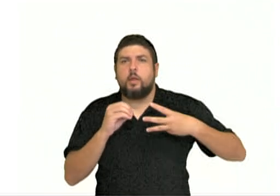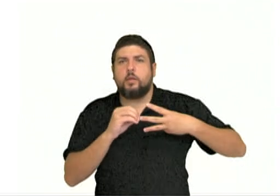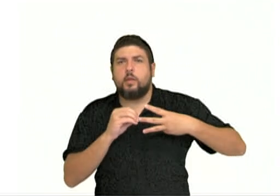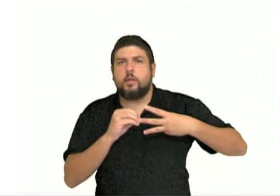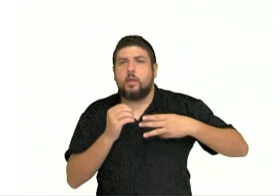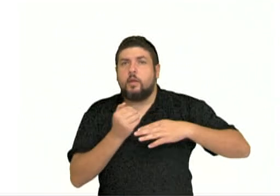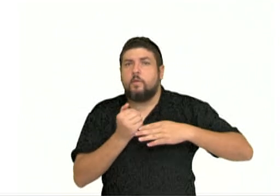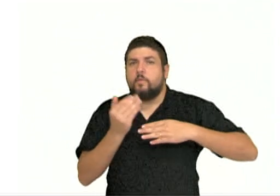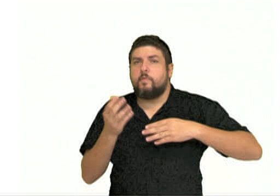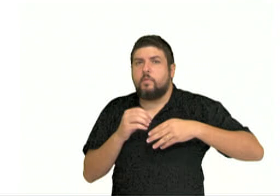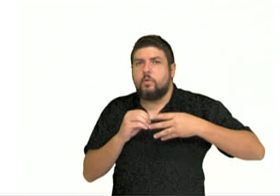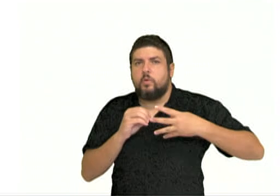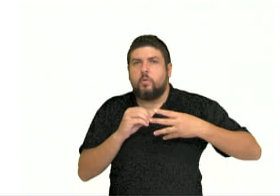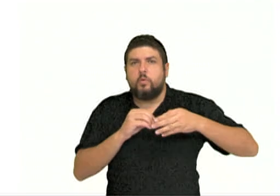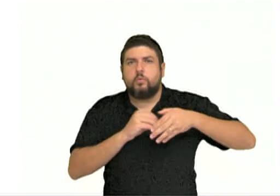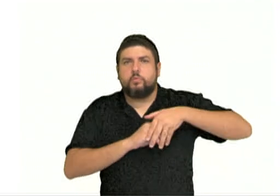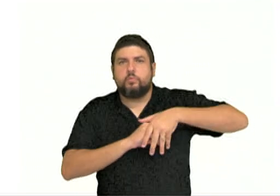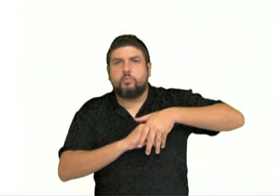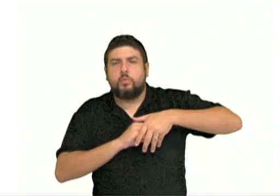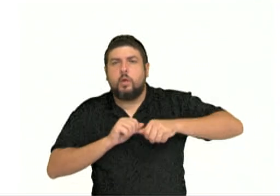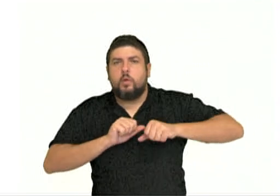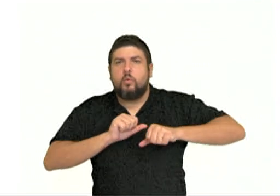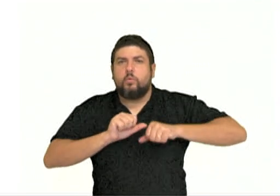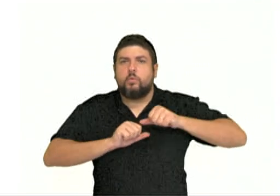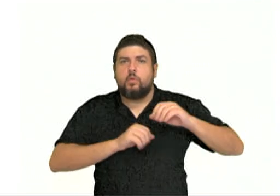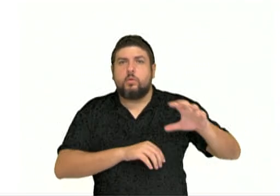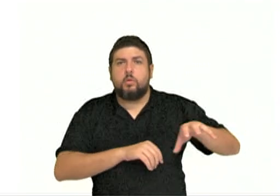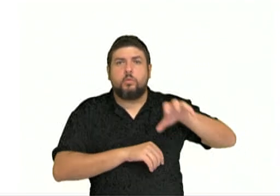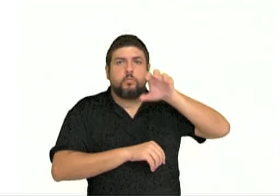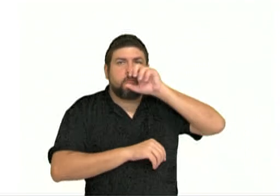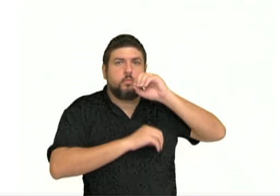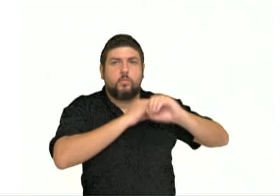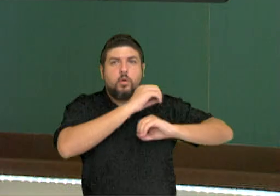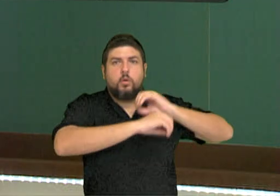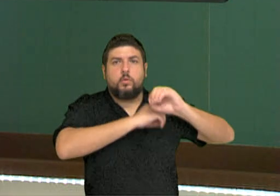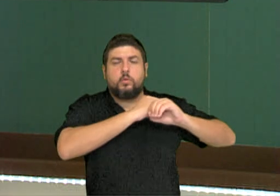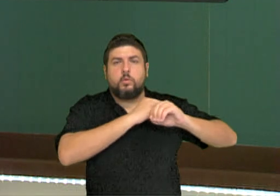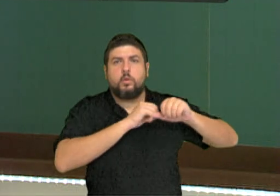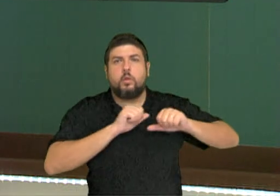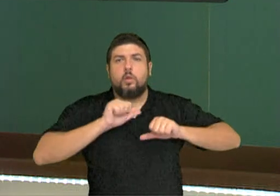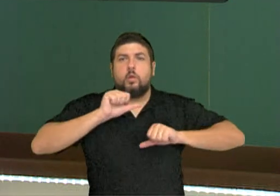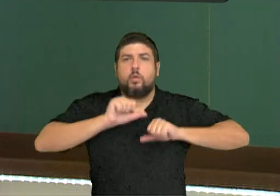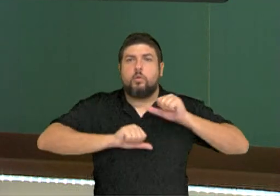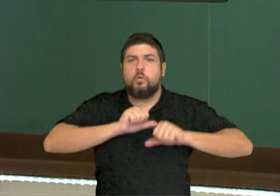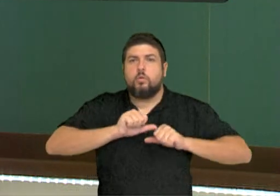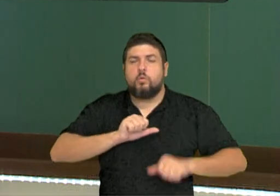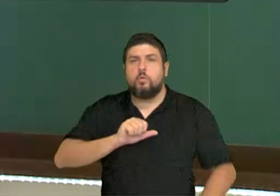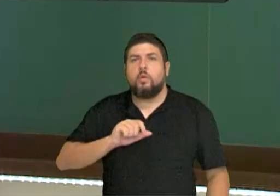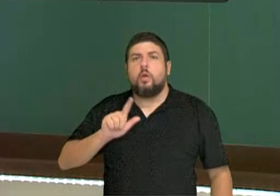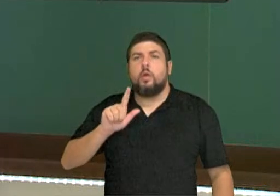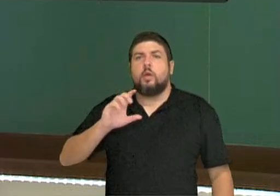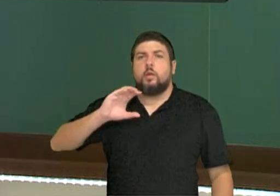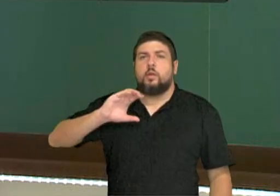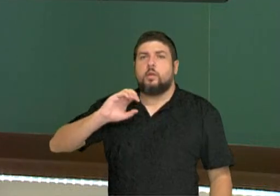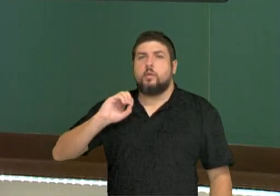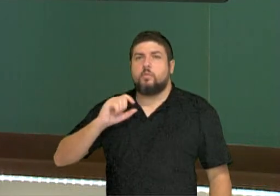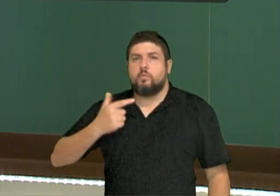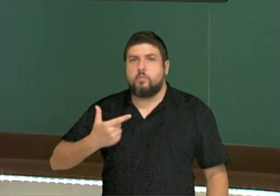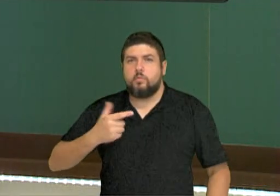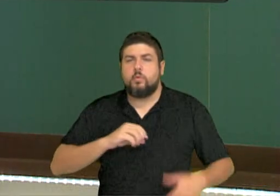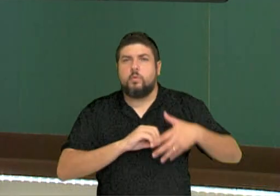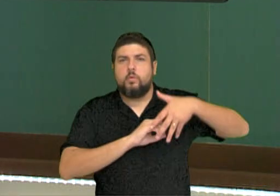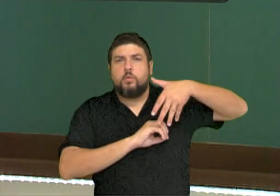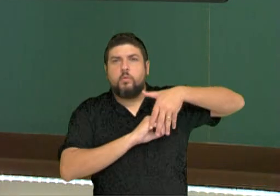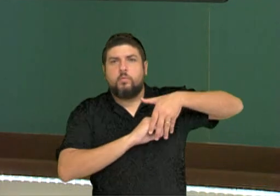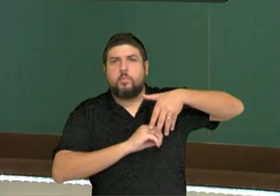essa troca, tá? Então, lembrando, né, que é muito importante isso, é lá nos alvéolos pulmonares que